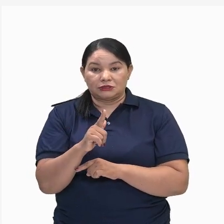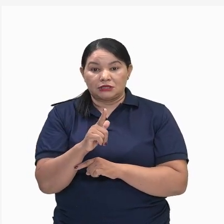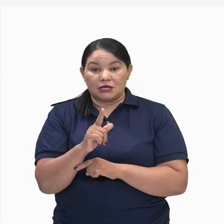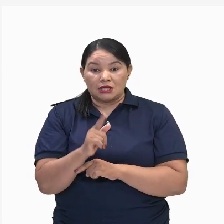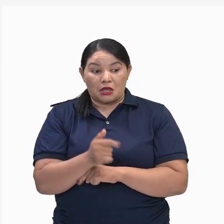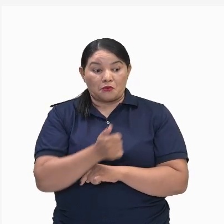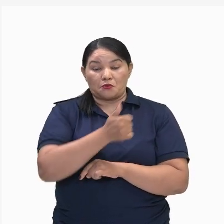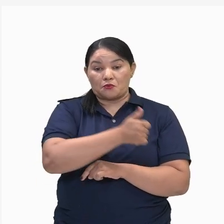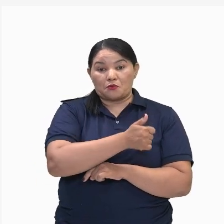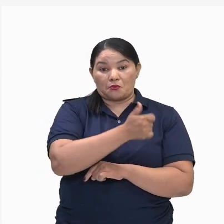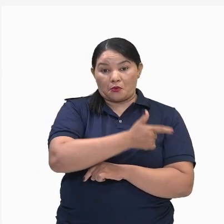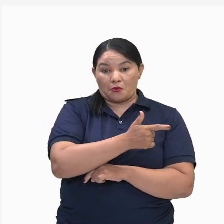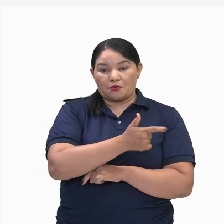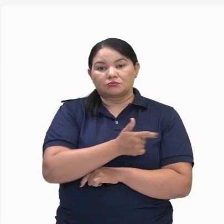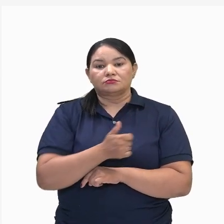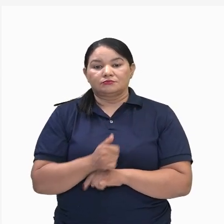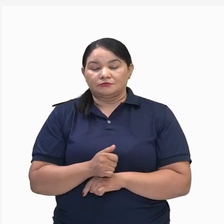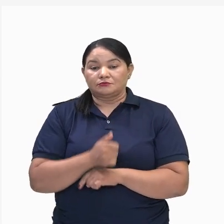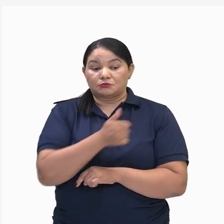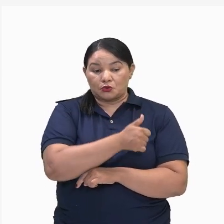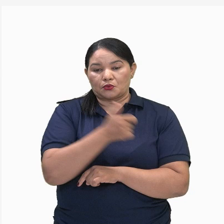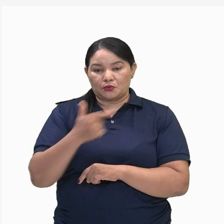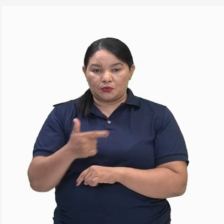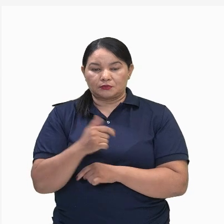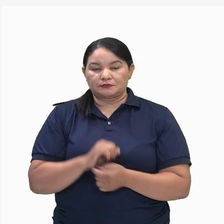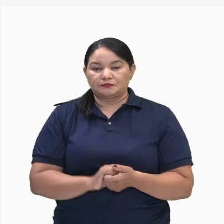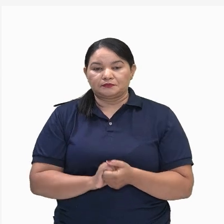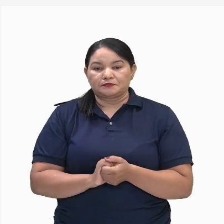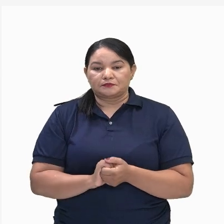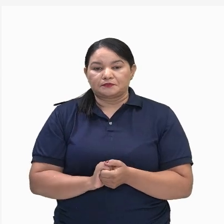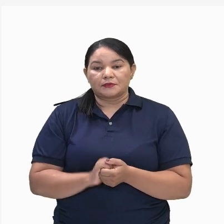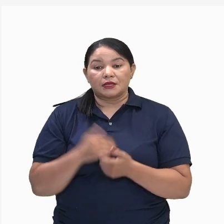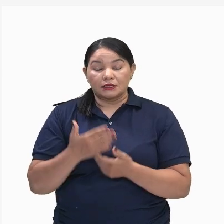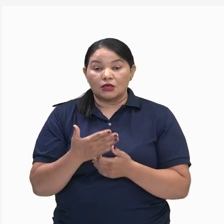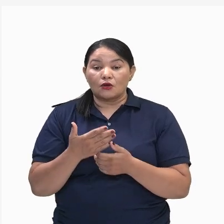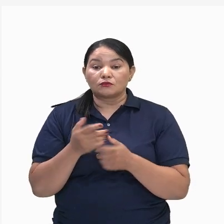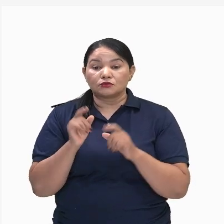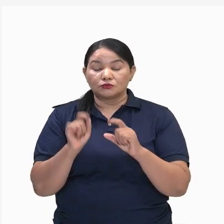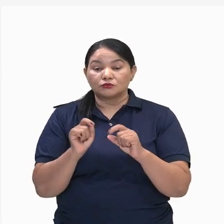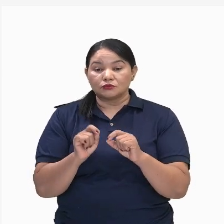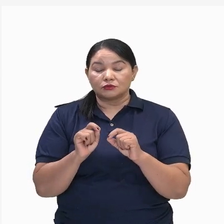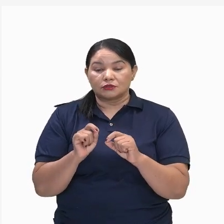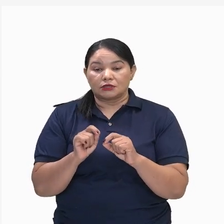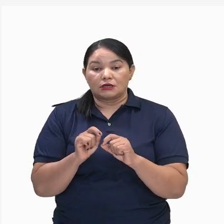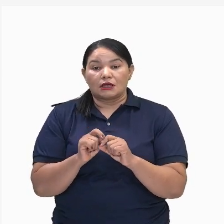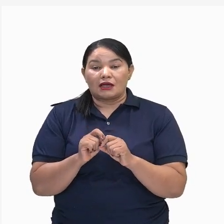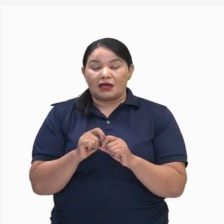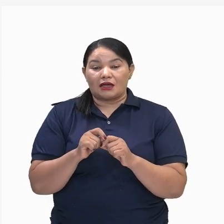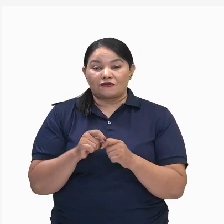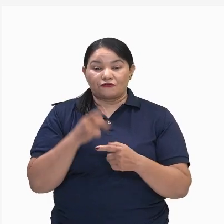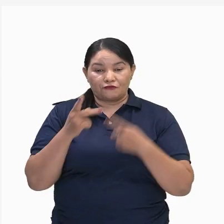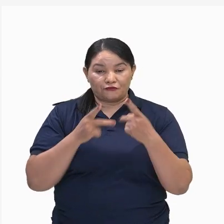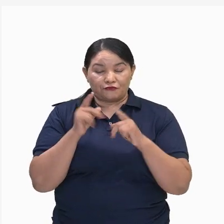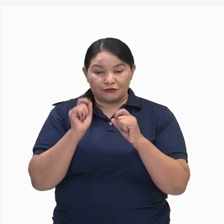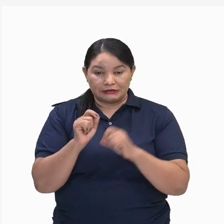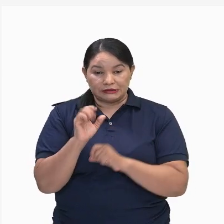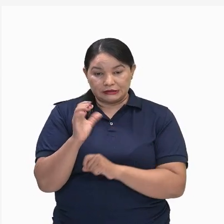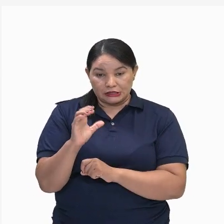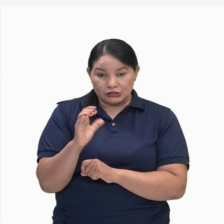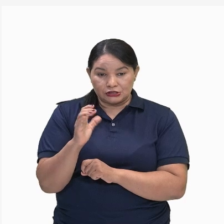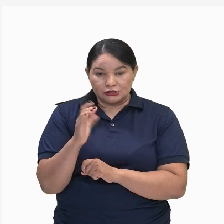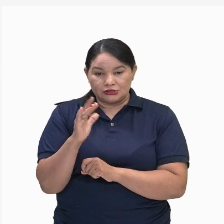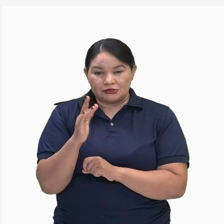aí o que vai acontecer? A gente viu aí que ela foi citada por esses cientistas, né, como um erro histórico,